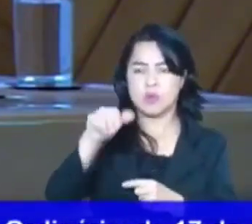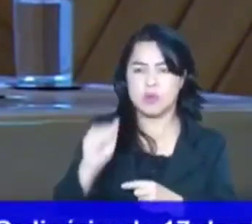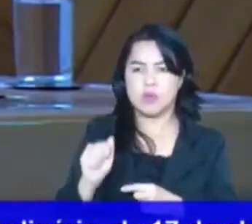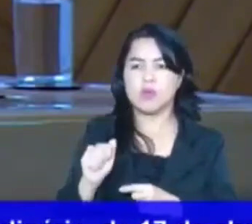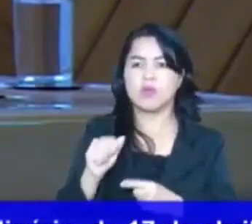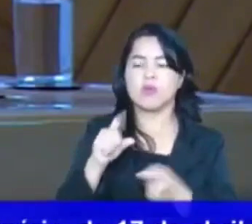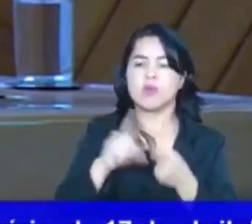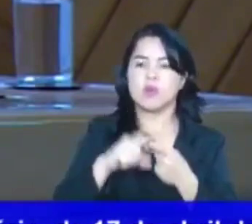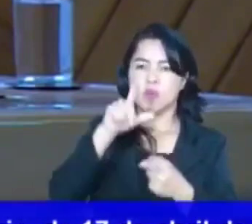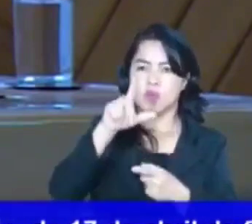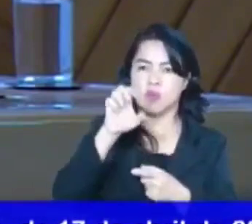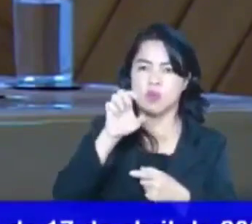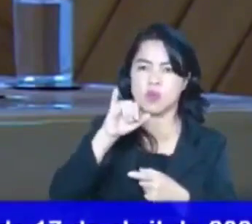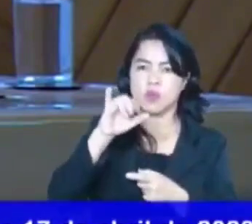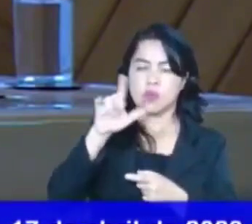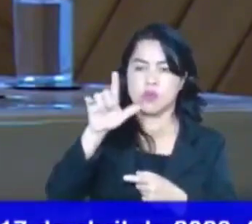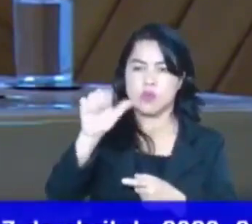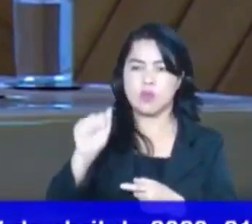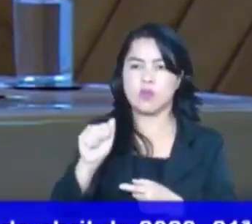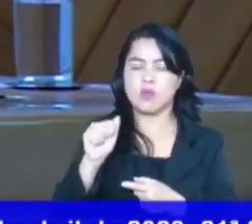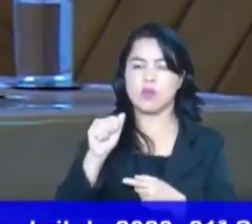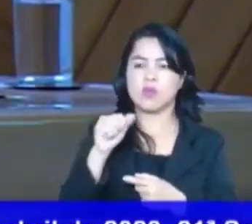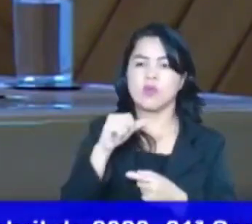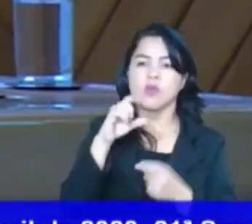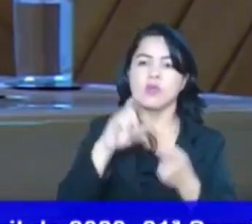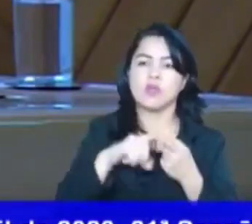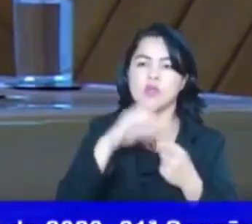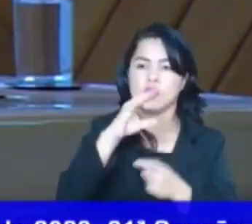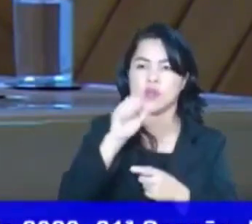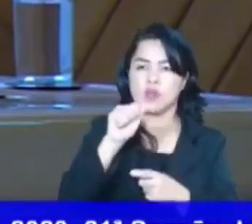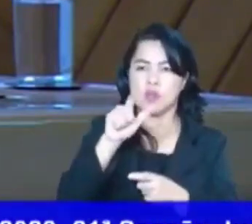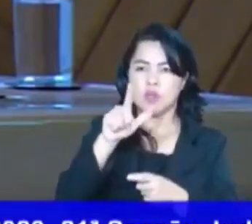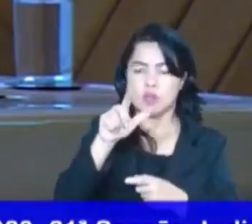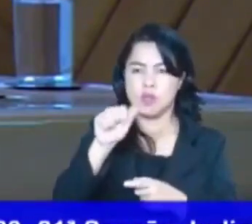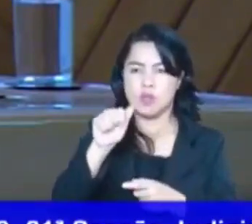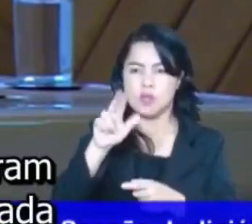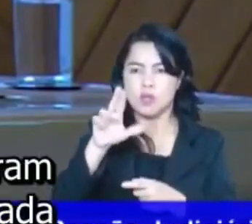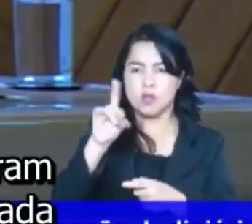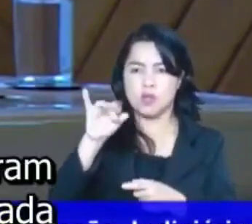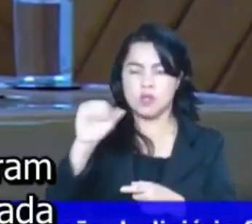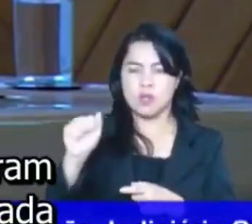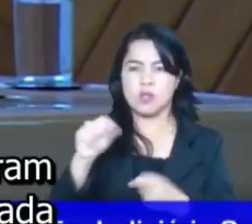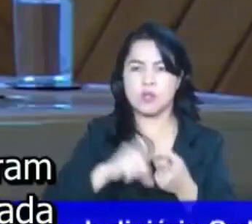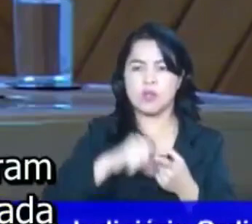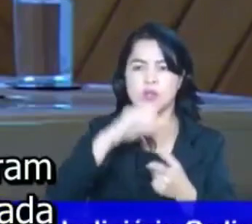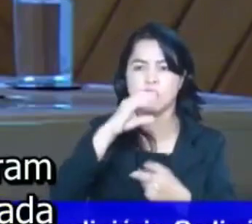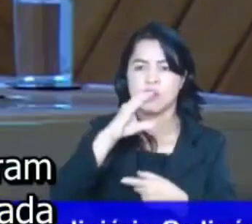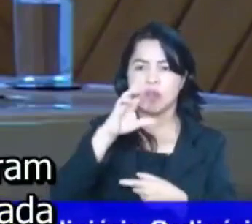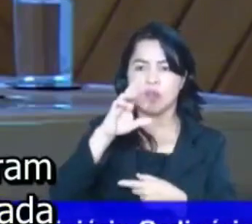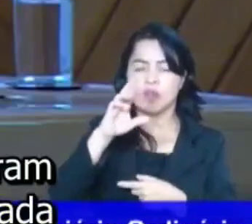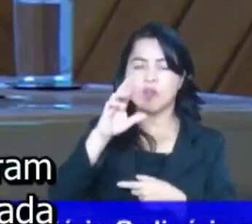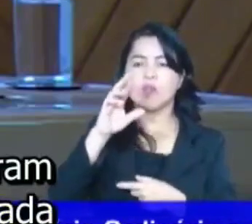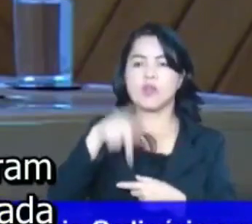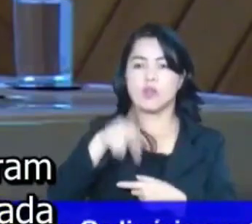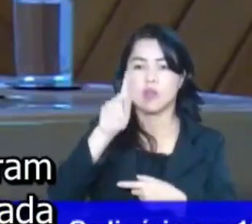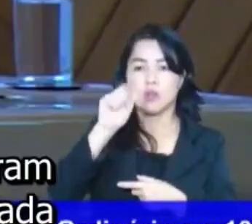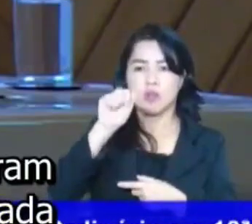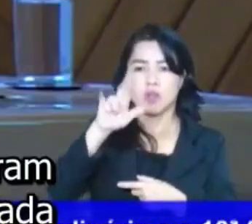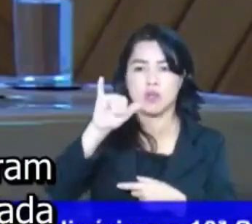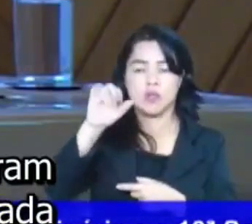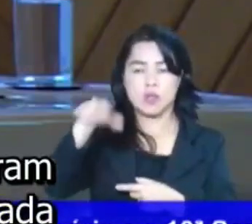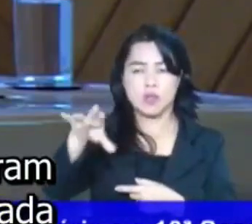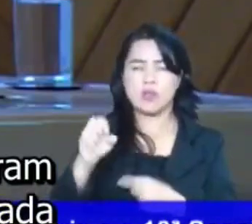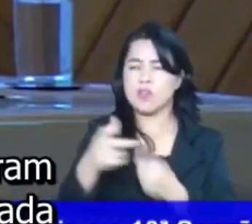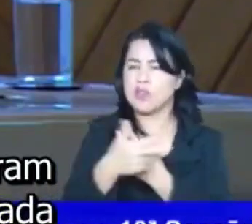Almeida, Leila Cristina Nunes, Cláudia Patrícia Nunes Almeida, Karine Campos Almeida, dentre